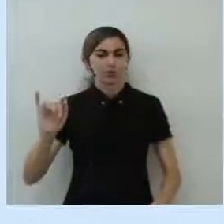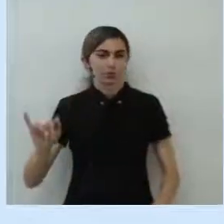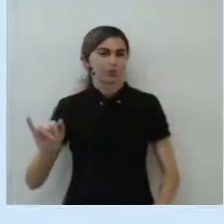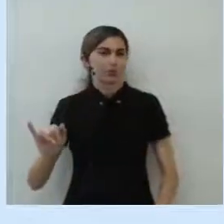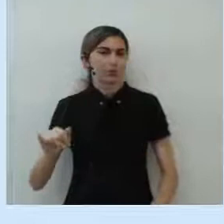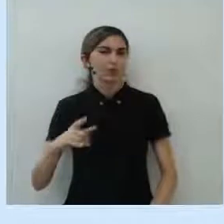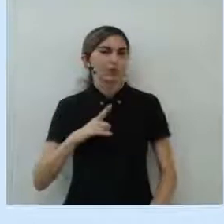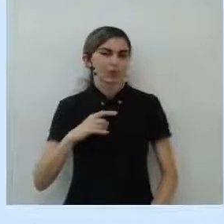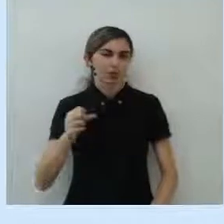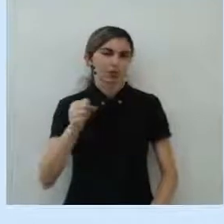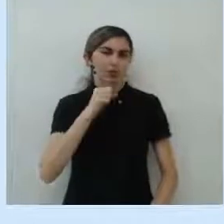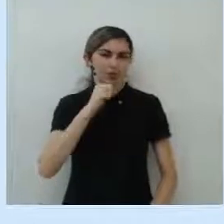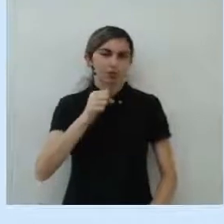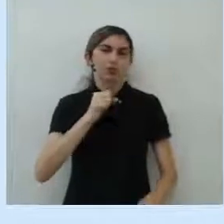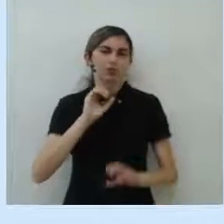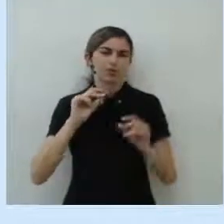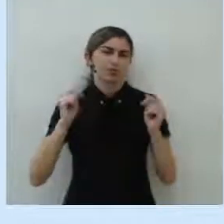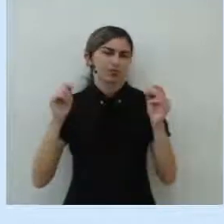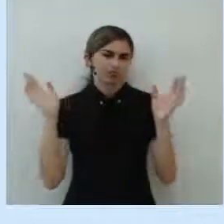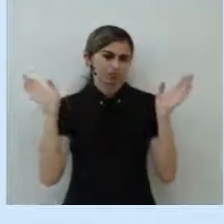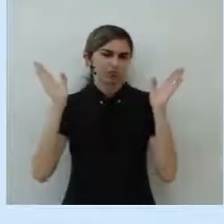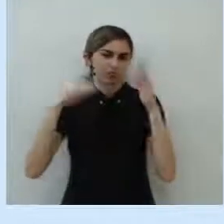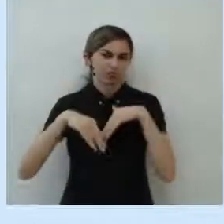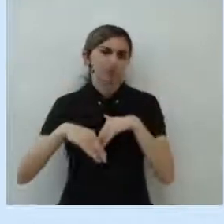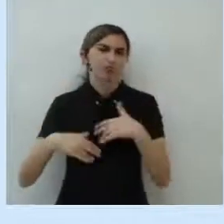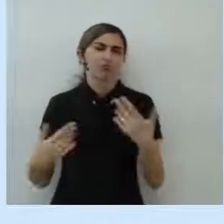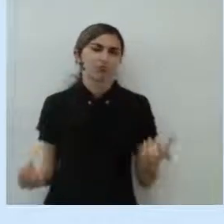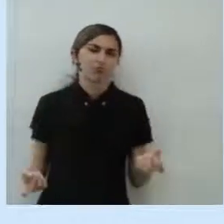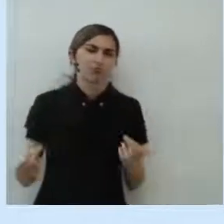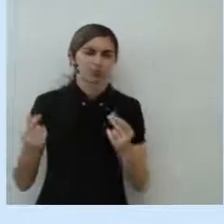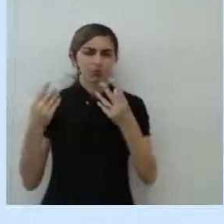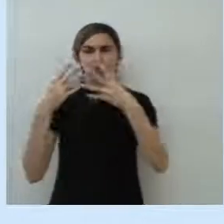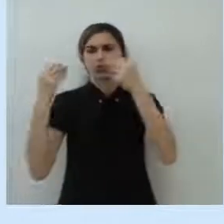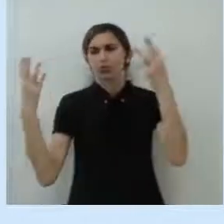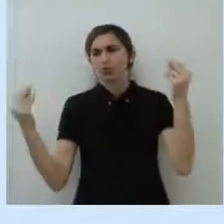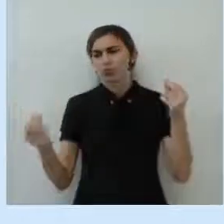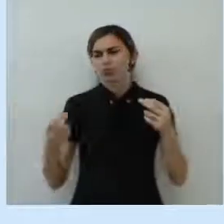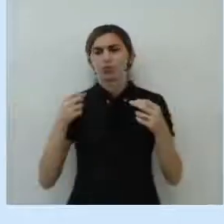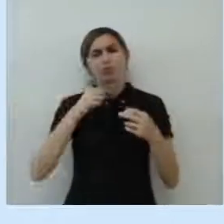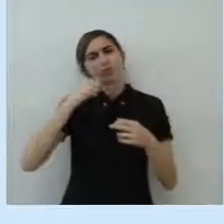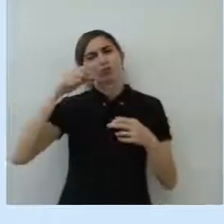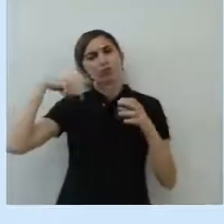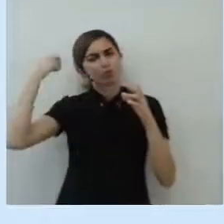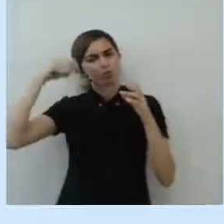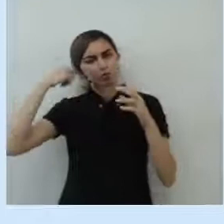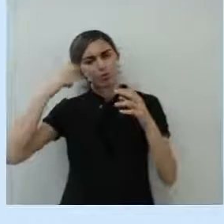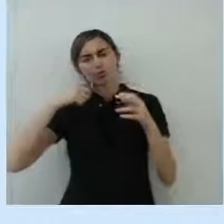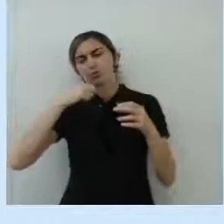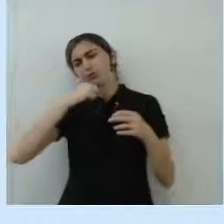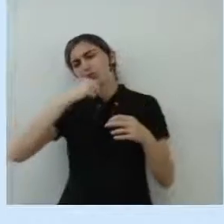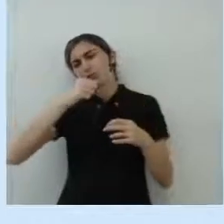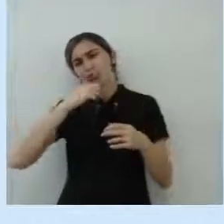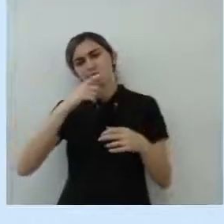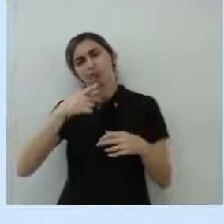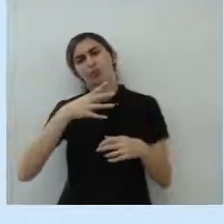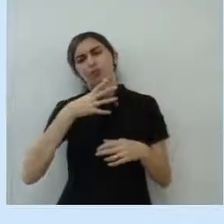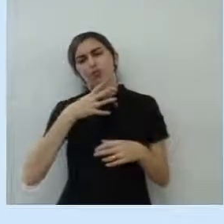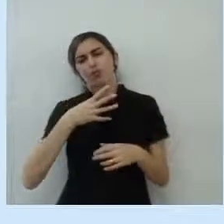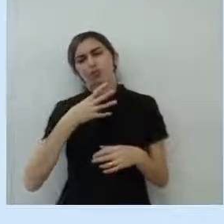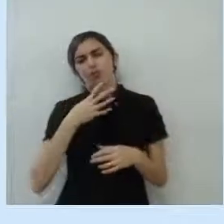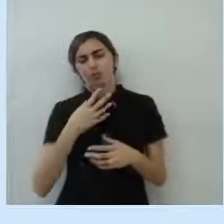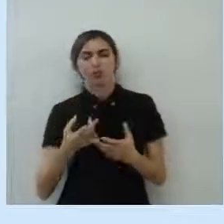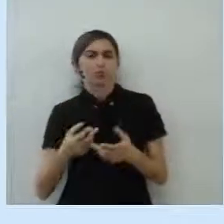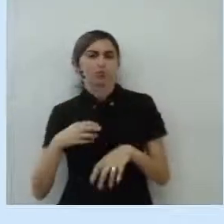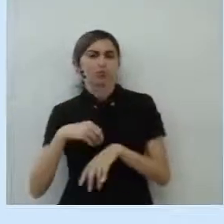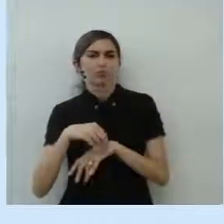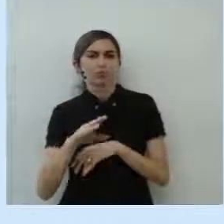um canal, é uma TV já extinta. Muitos apresentadores, atores, muita gente que vocês conhecem, não vamos